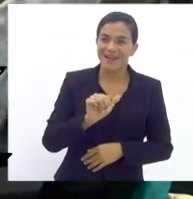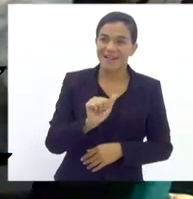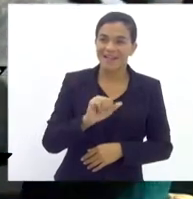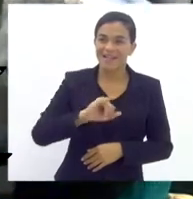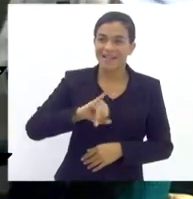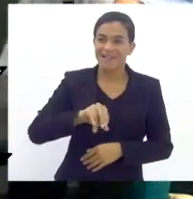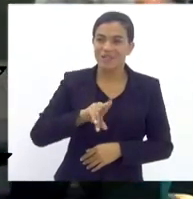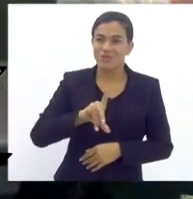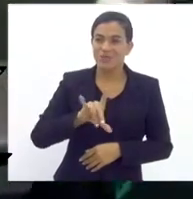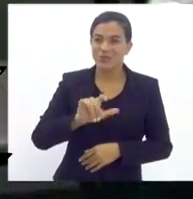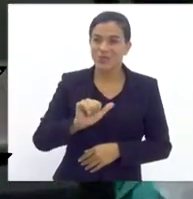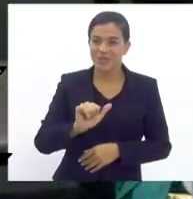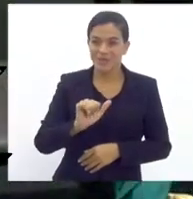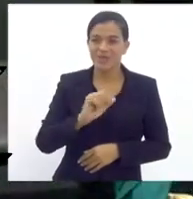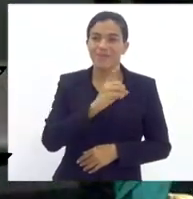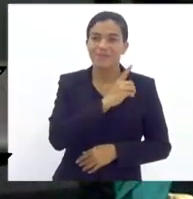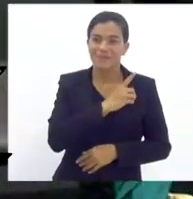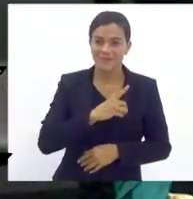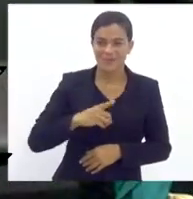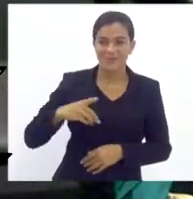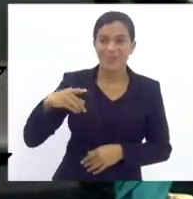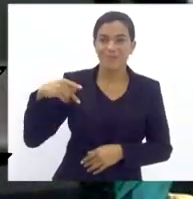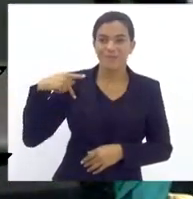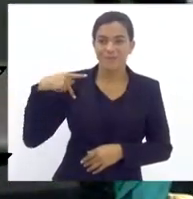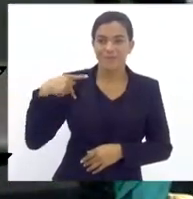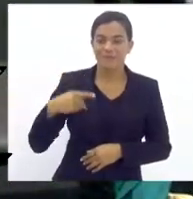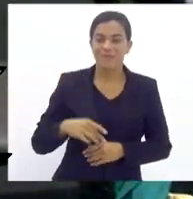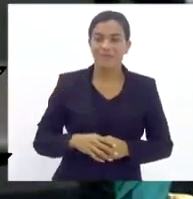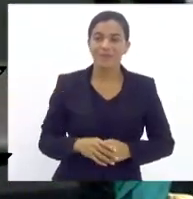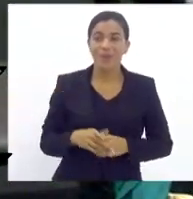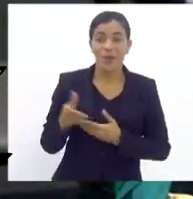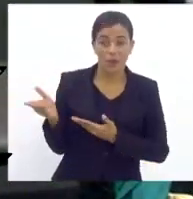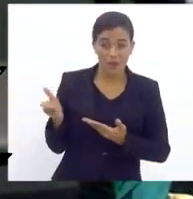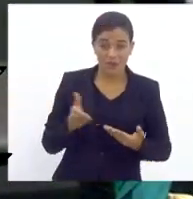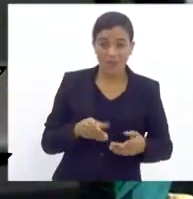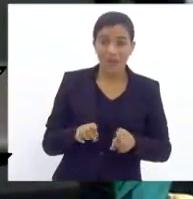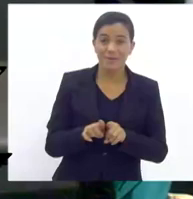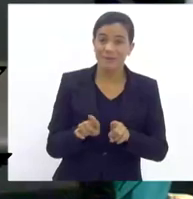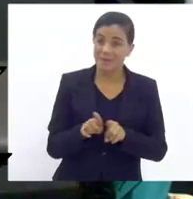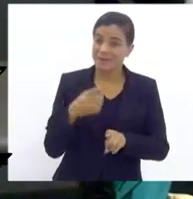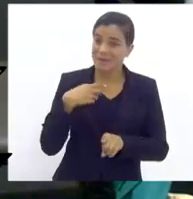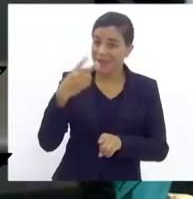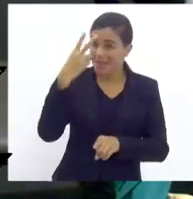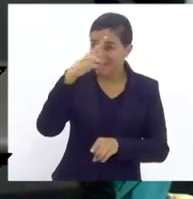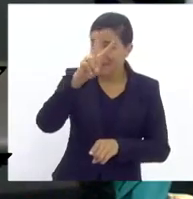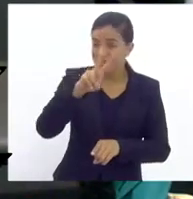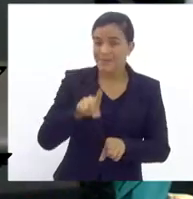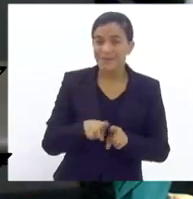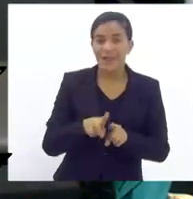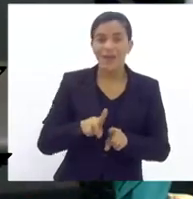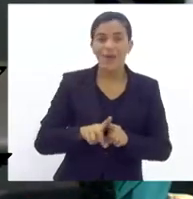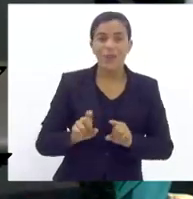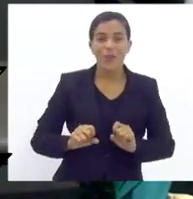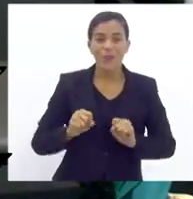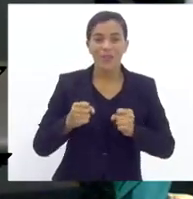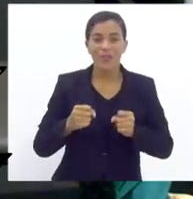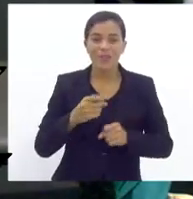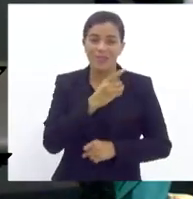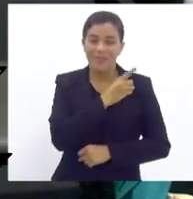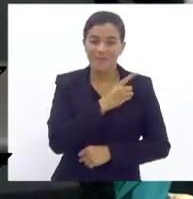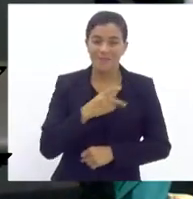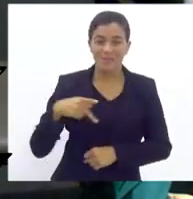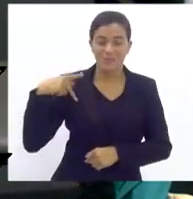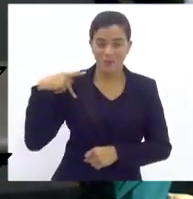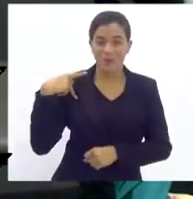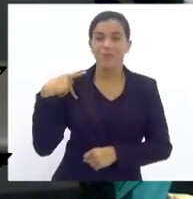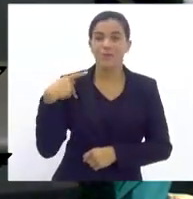do Estado acompanhada também que não fará parte da mesa mas vale a lembrança que o defensor Luis Henrique que